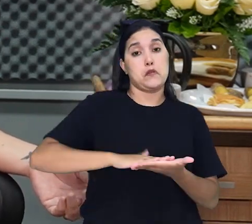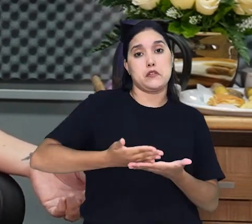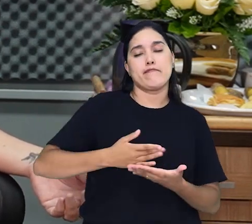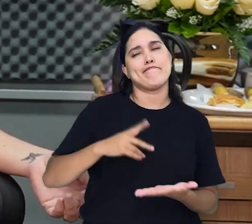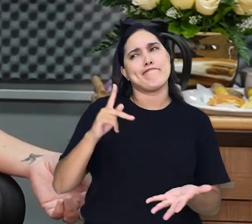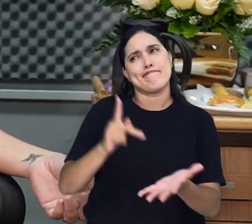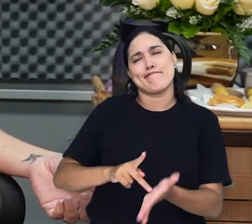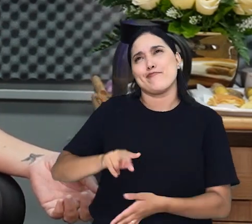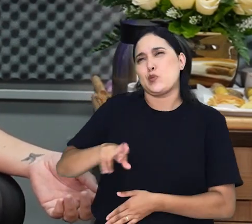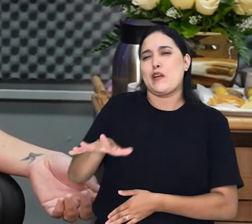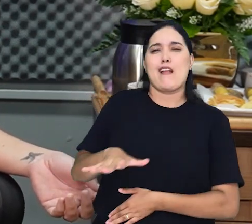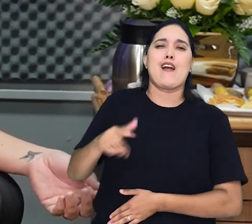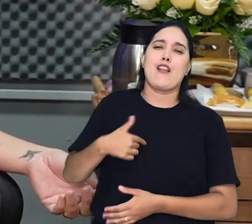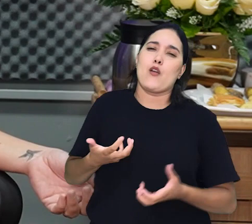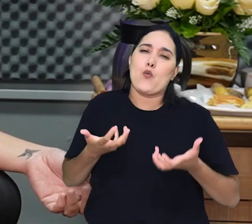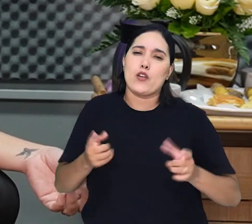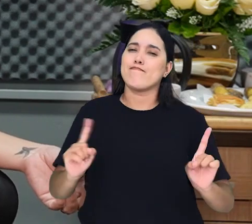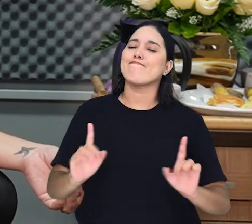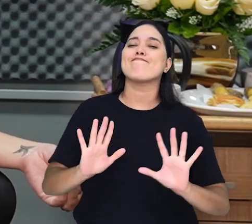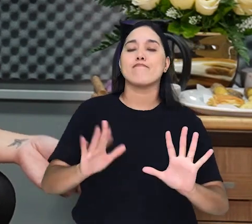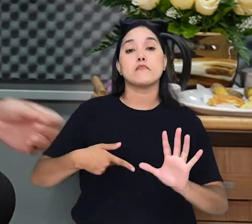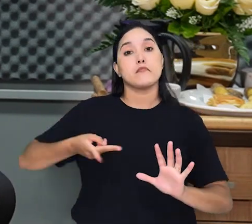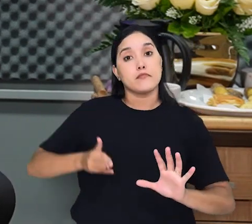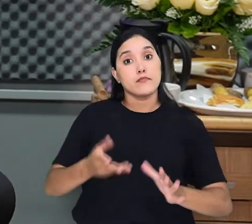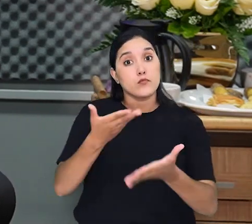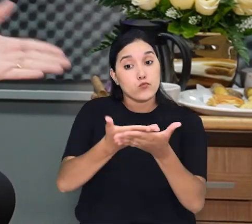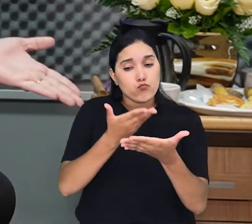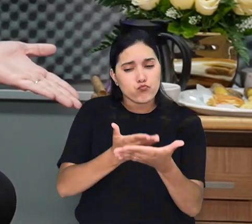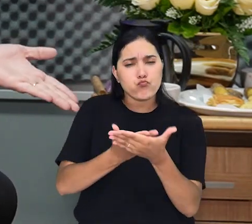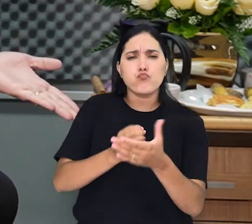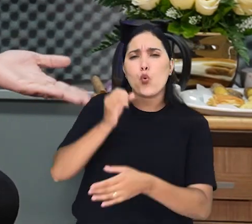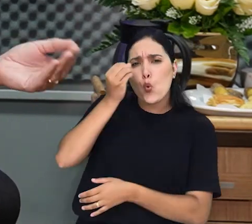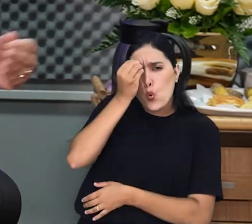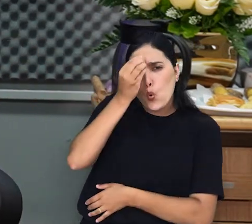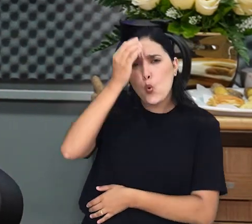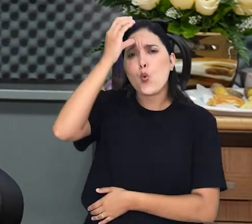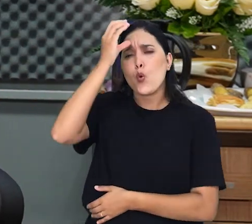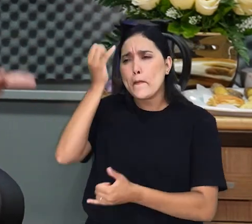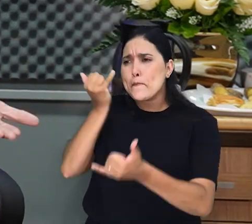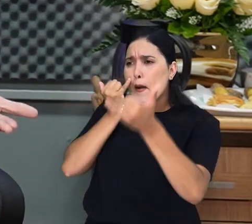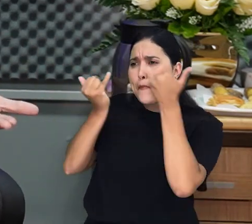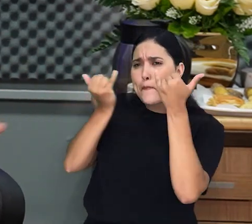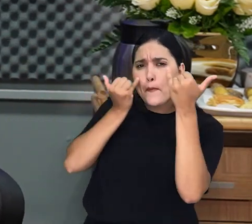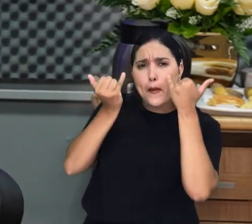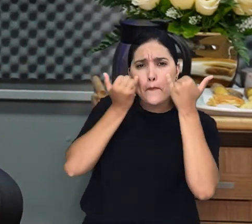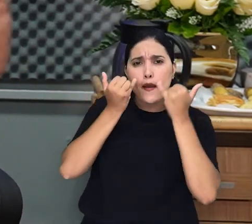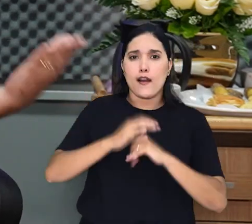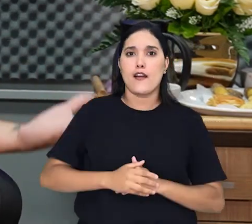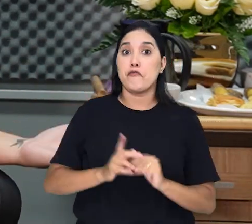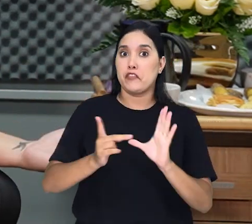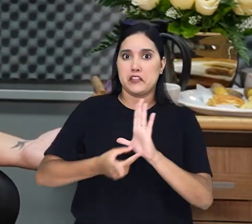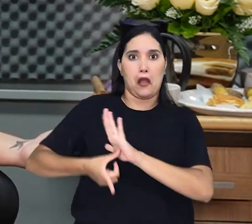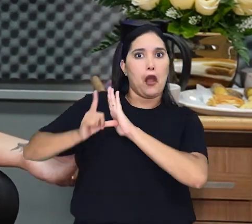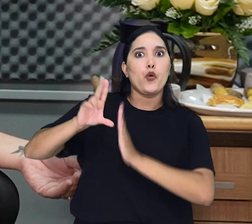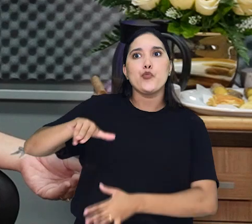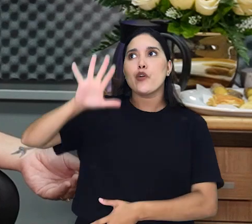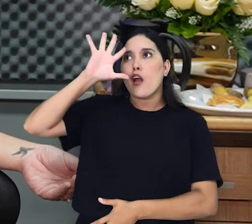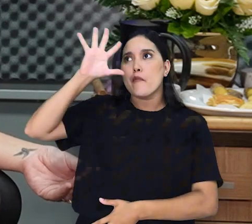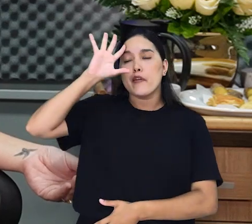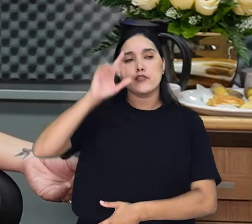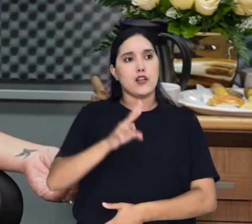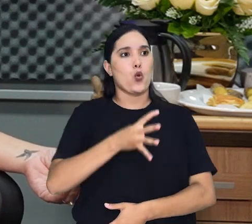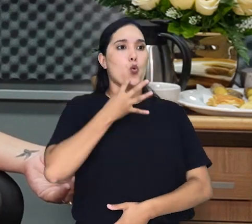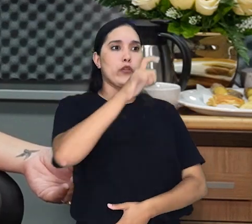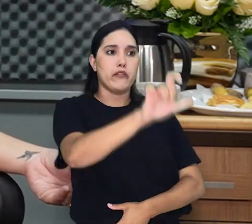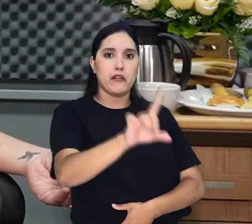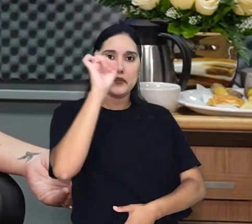continuei buscando todo o conhecimento e não foi nada programado. Eu conheci um surdo, me casar com ele,